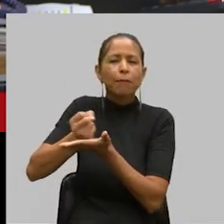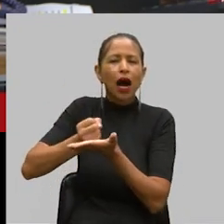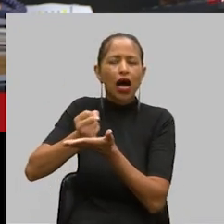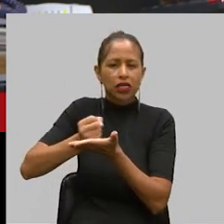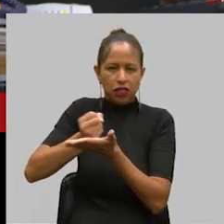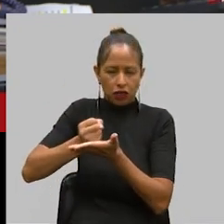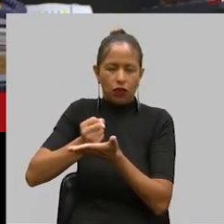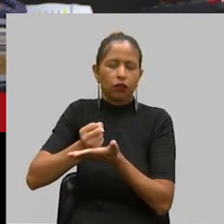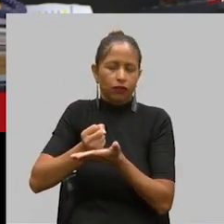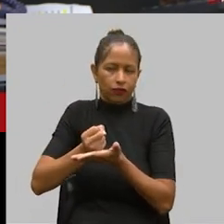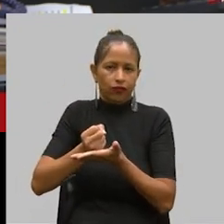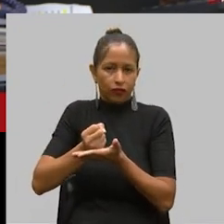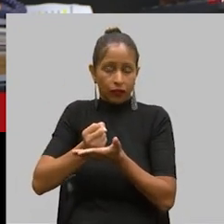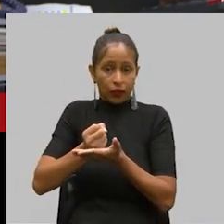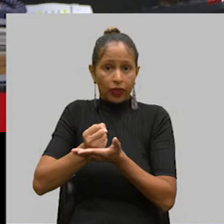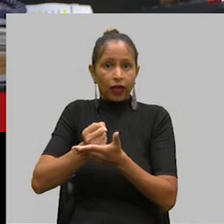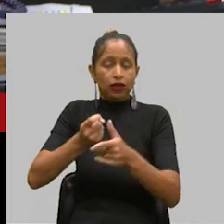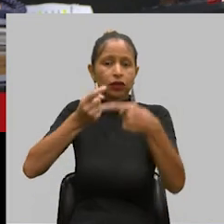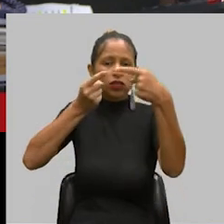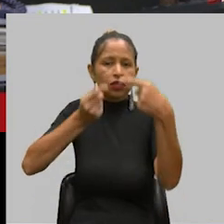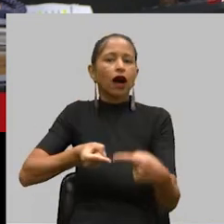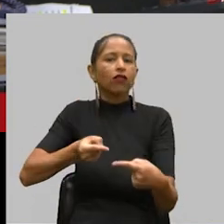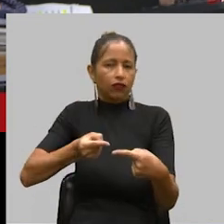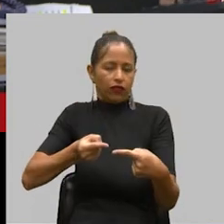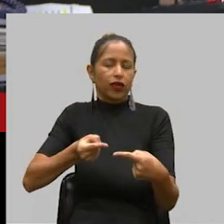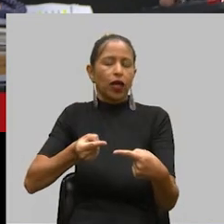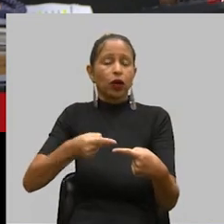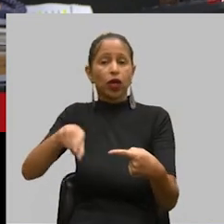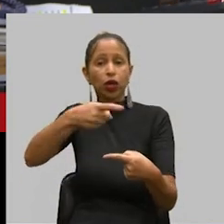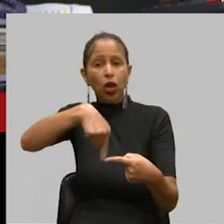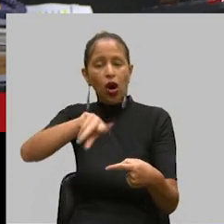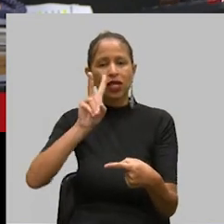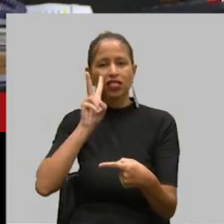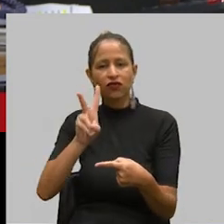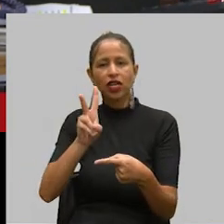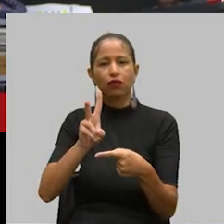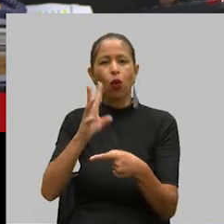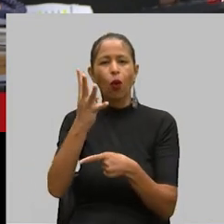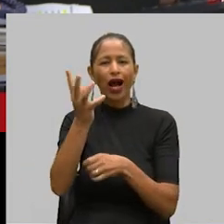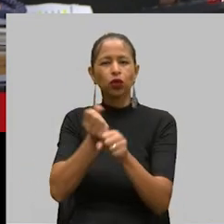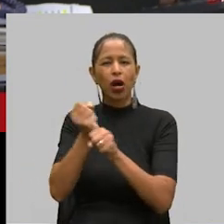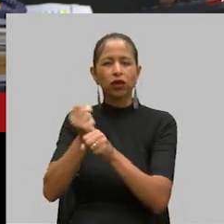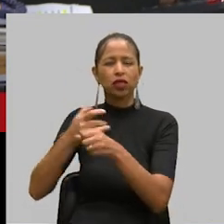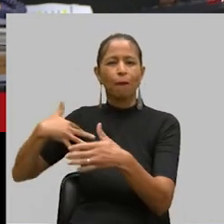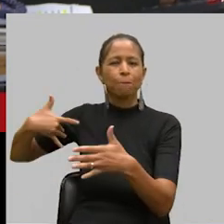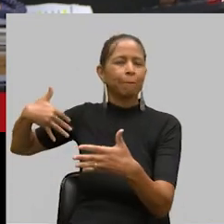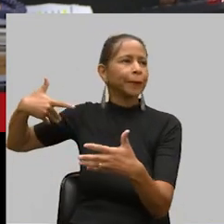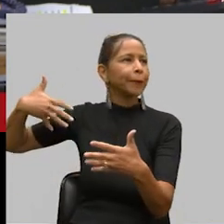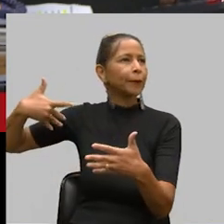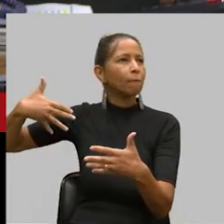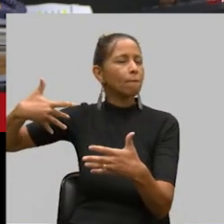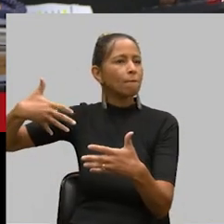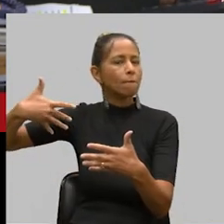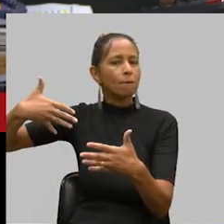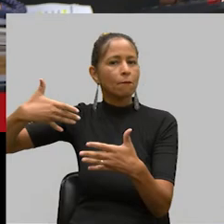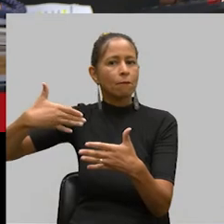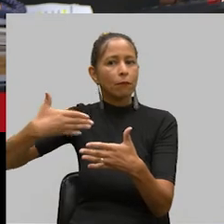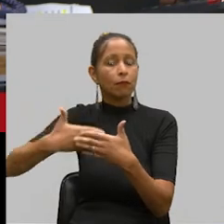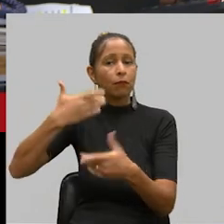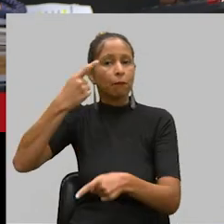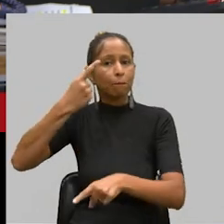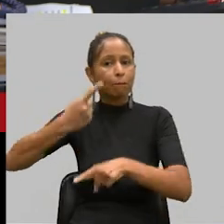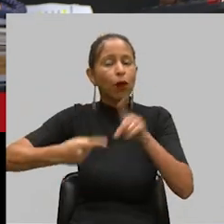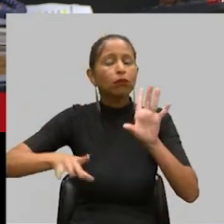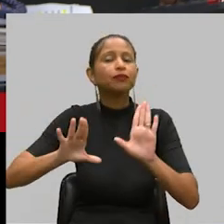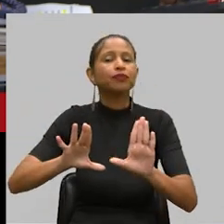licenciatura foi muito desafio que a gente teve e nós vimos nos últimos 4 anos que para acabar com uma política pública de